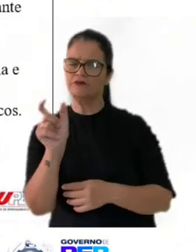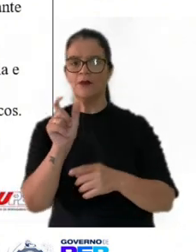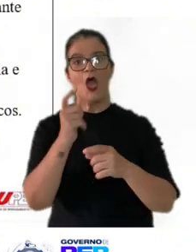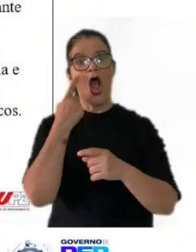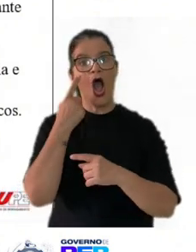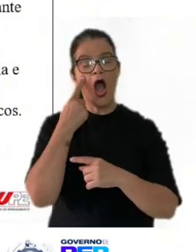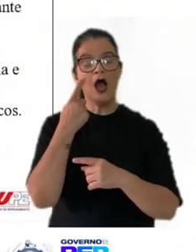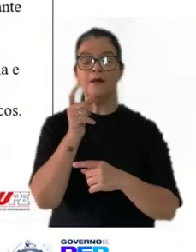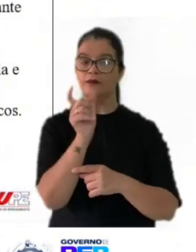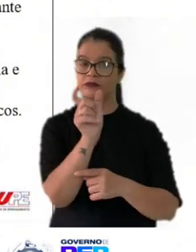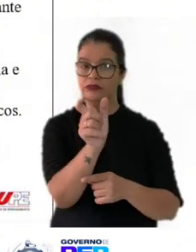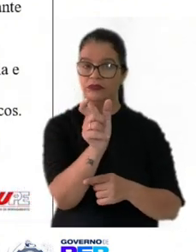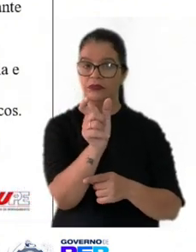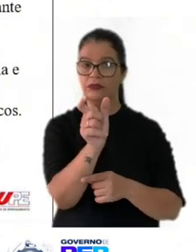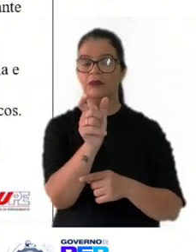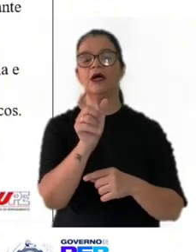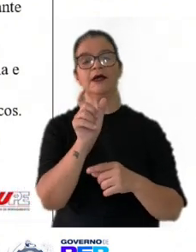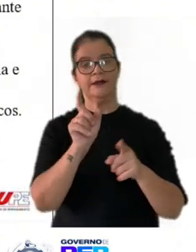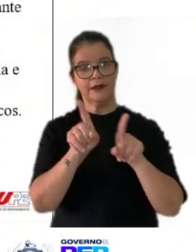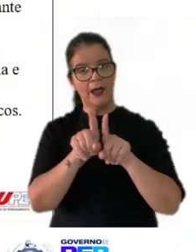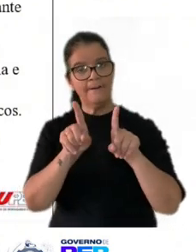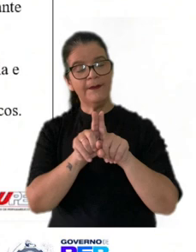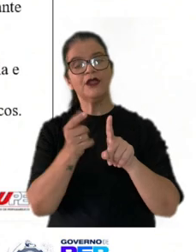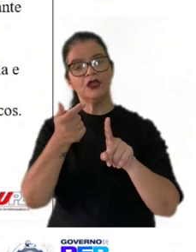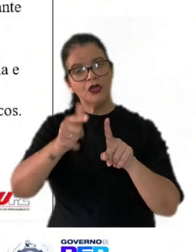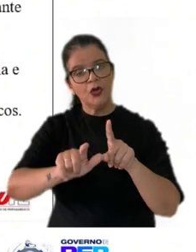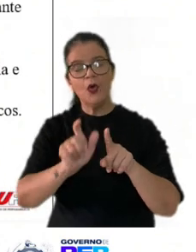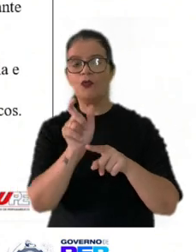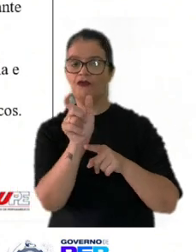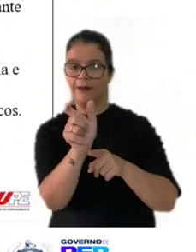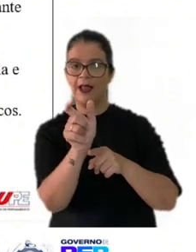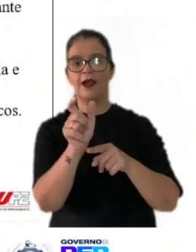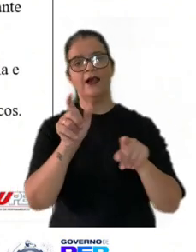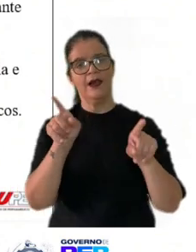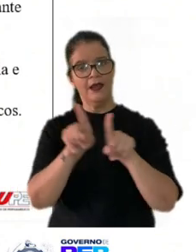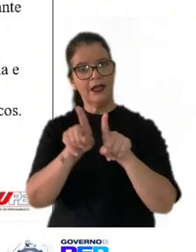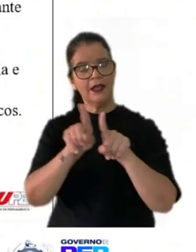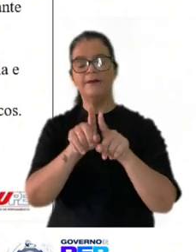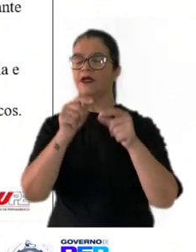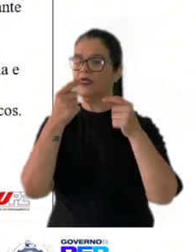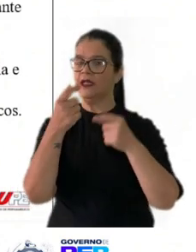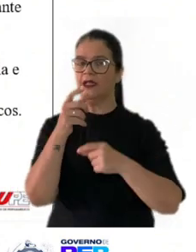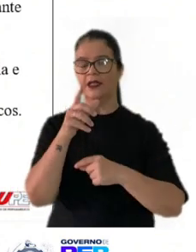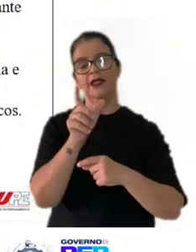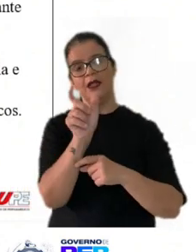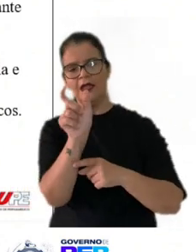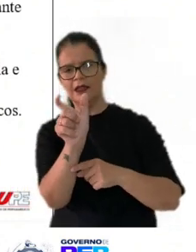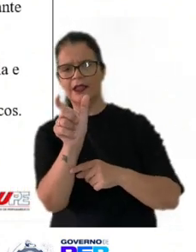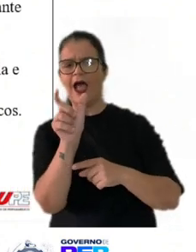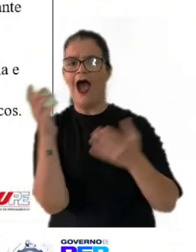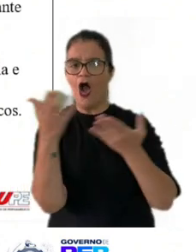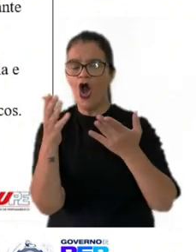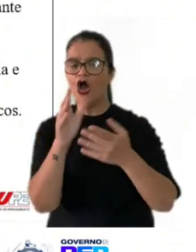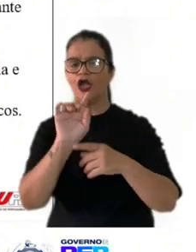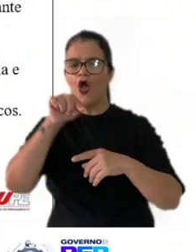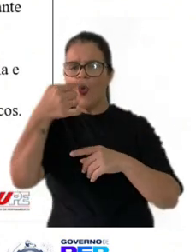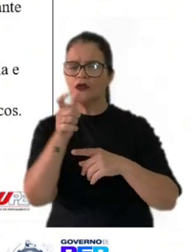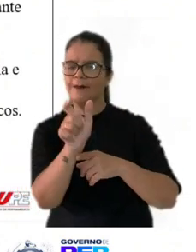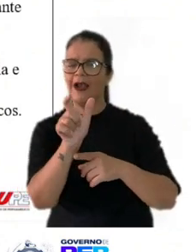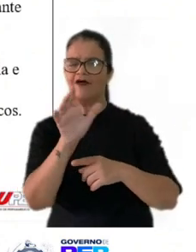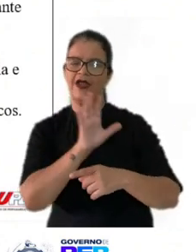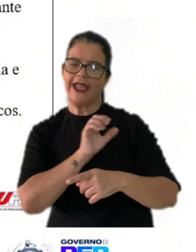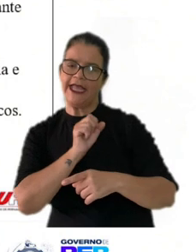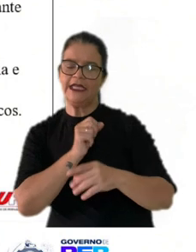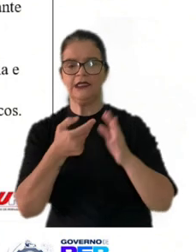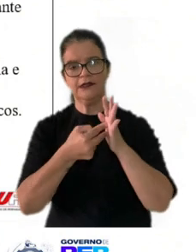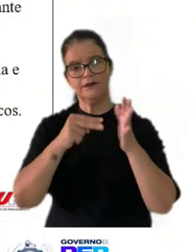sleep também novamente mas agora ele está falando darling querida né I will sing a lullaby e também